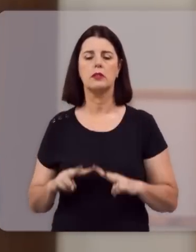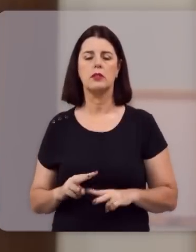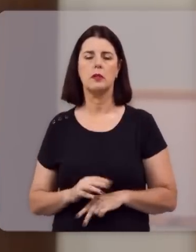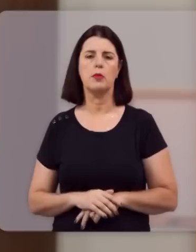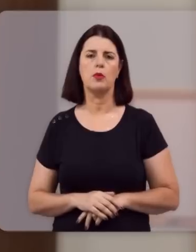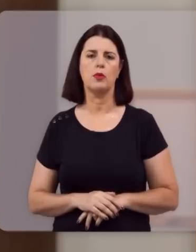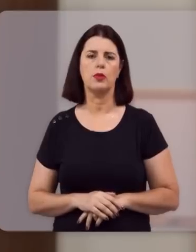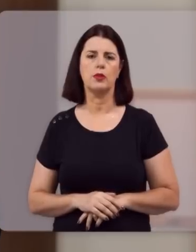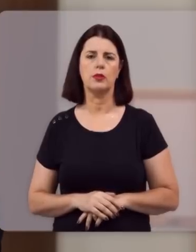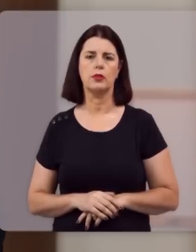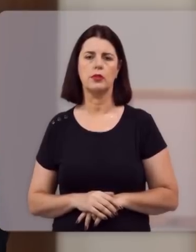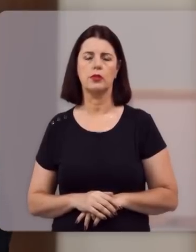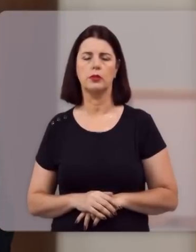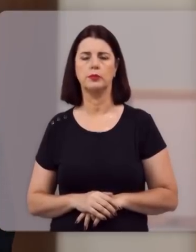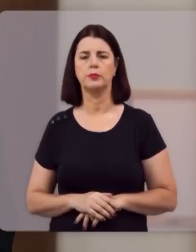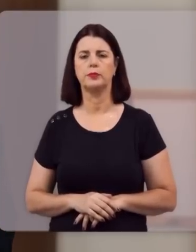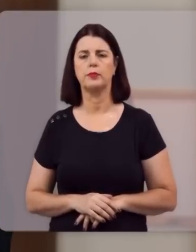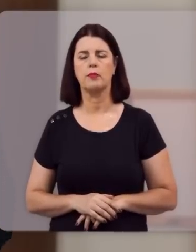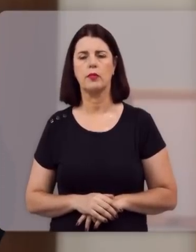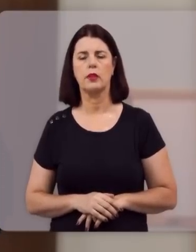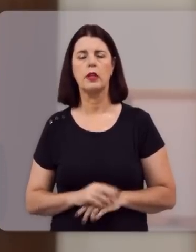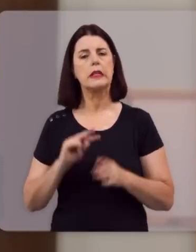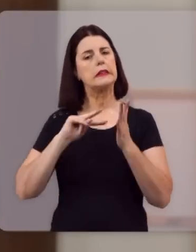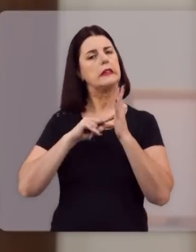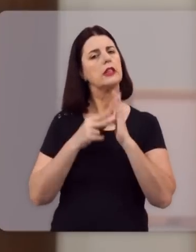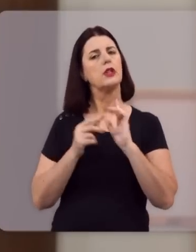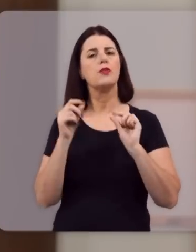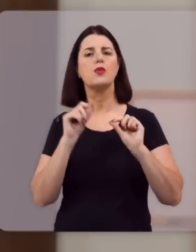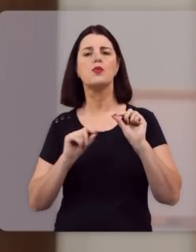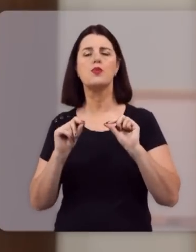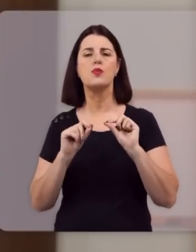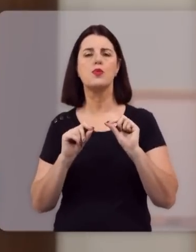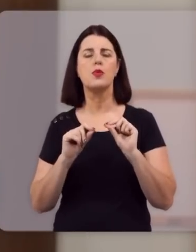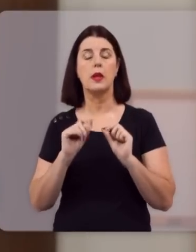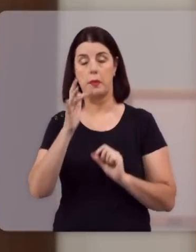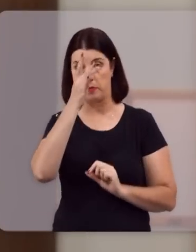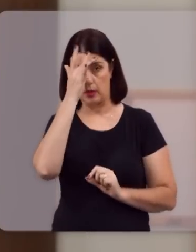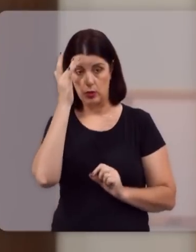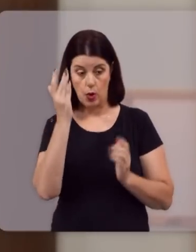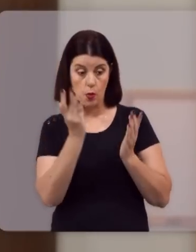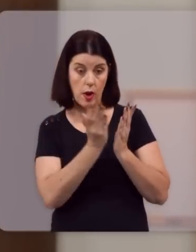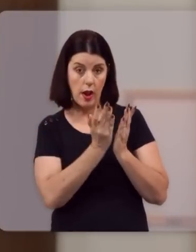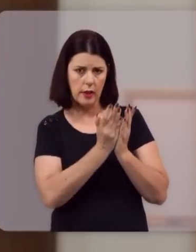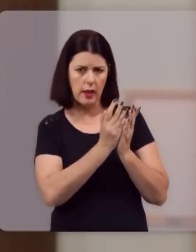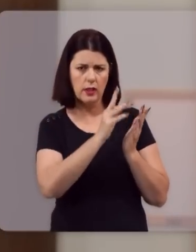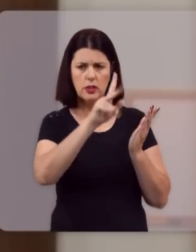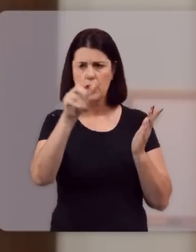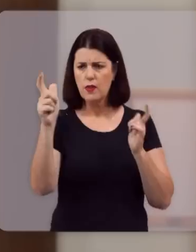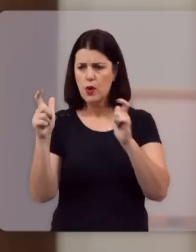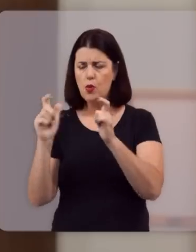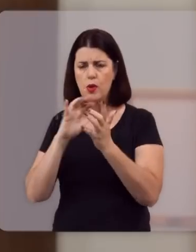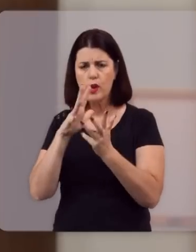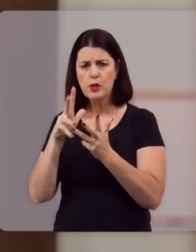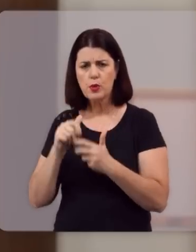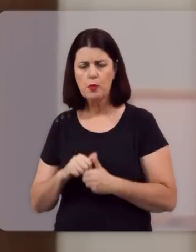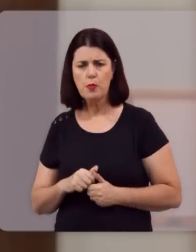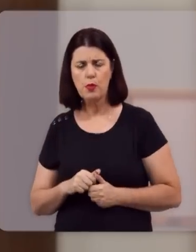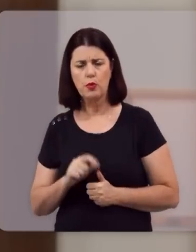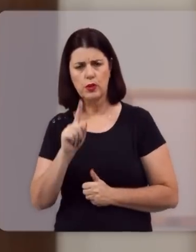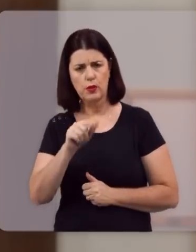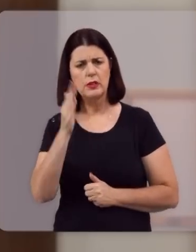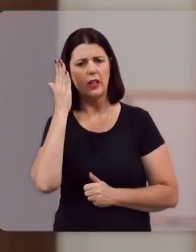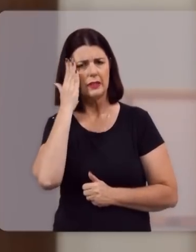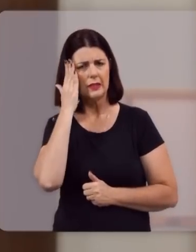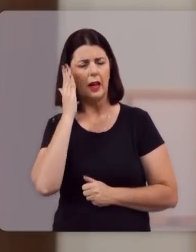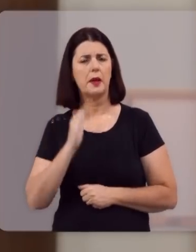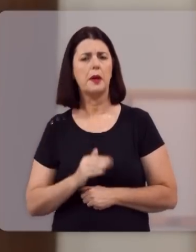martiria, de onde vem a palavra mártir. Em outras palavras, se um cristão, como em tantos lugares do mundo,